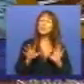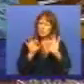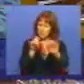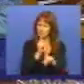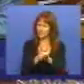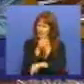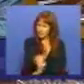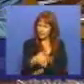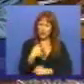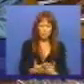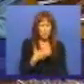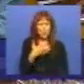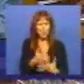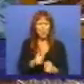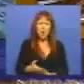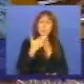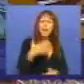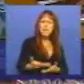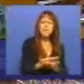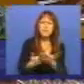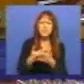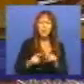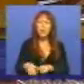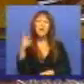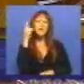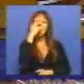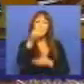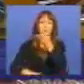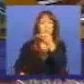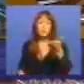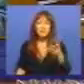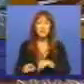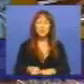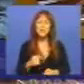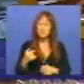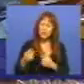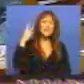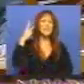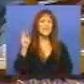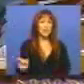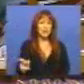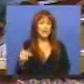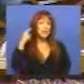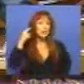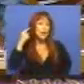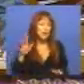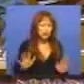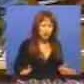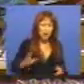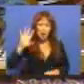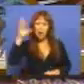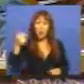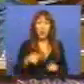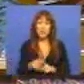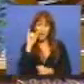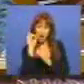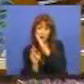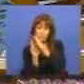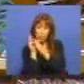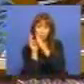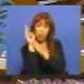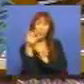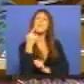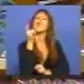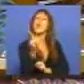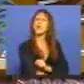por aí, pelo impacto da macroeconomia na vida das pessoas. Passaram três anos e o que acontece? Temos a inflação a subir